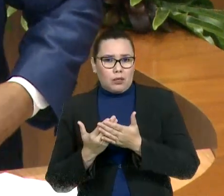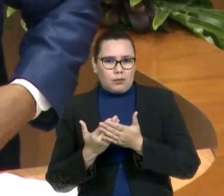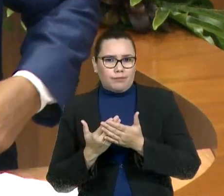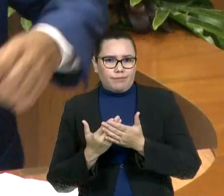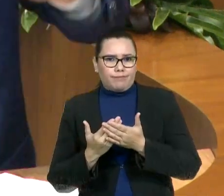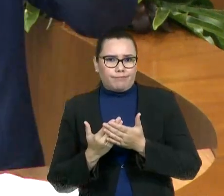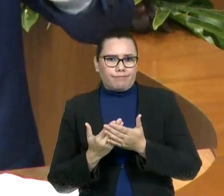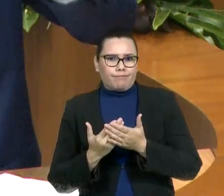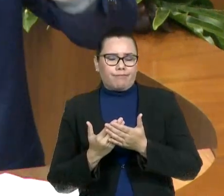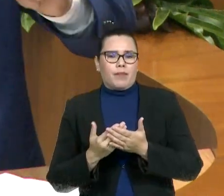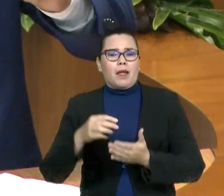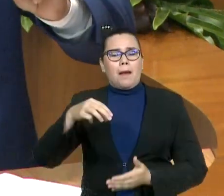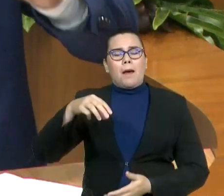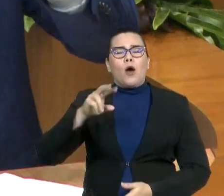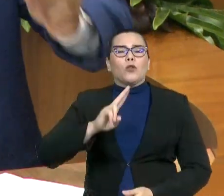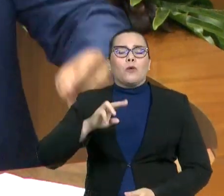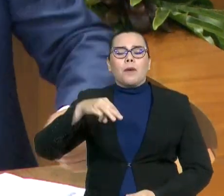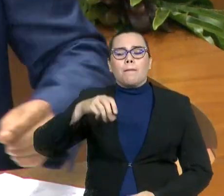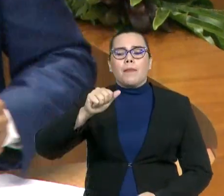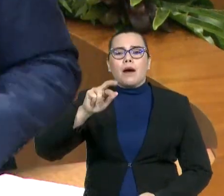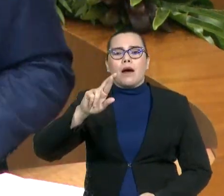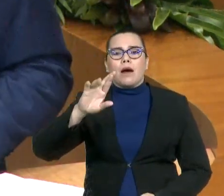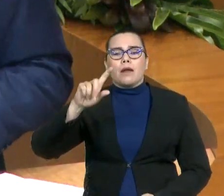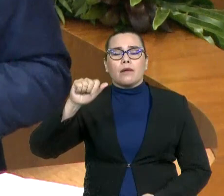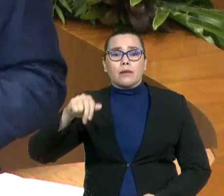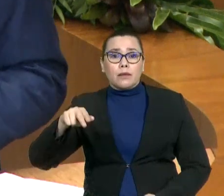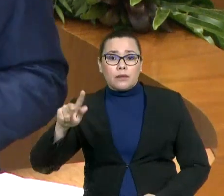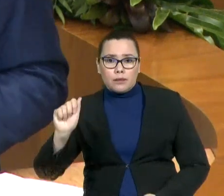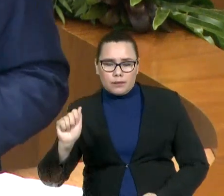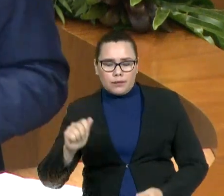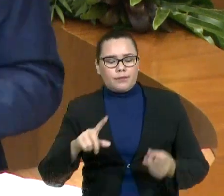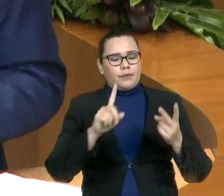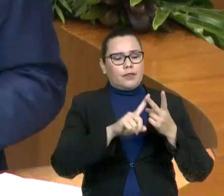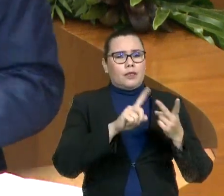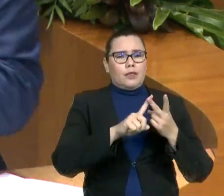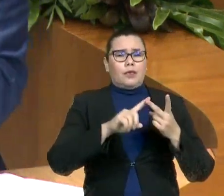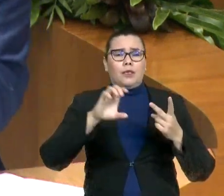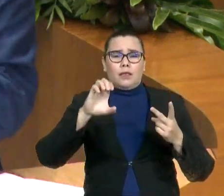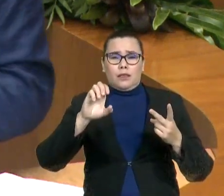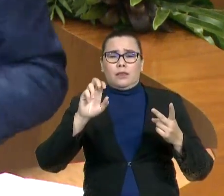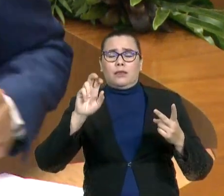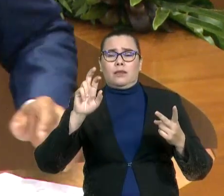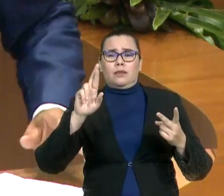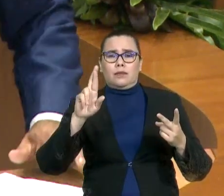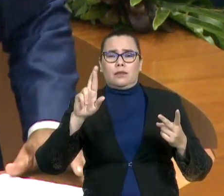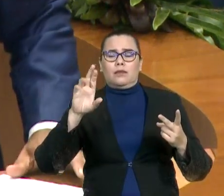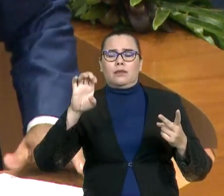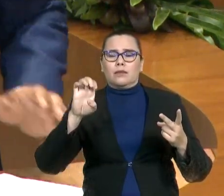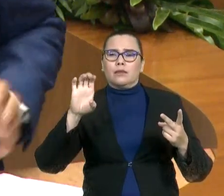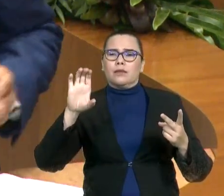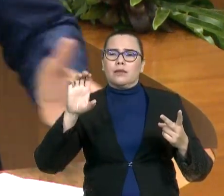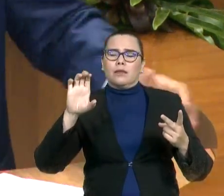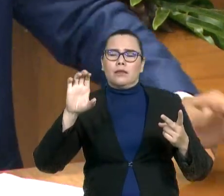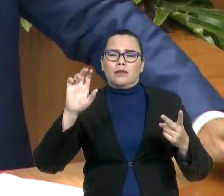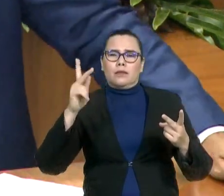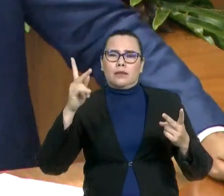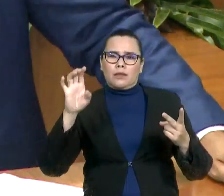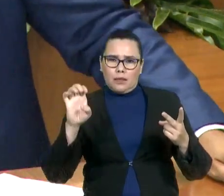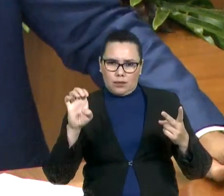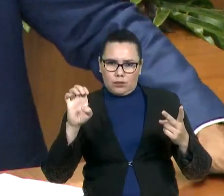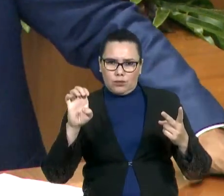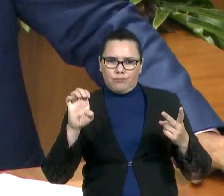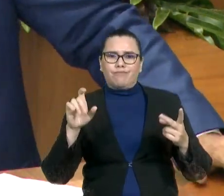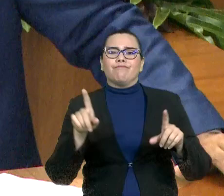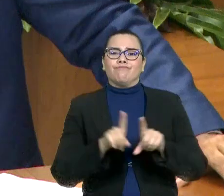das Graças. Eu estive na última semana conversando com o senhor Gilmar, que é um dos gestores, e também